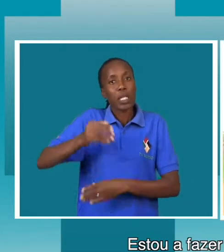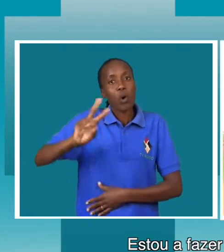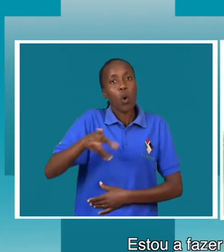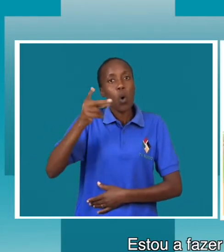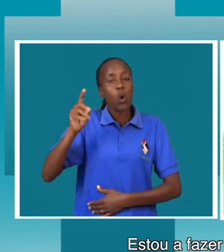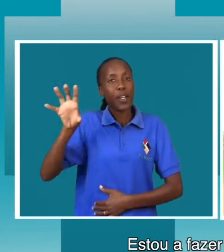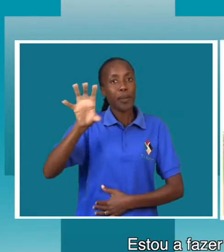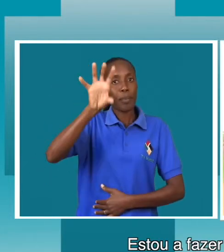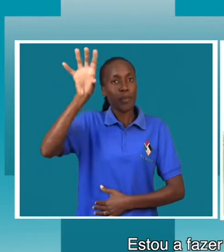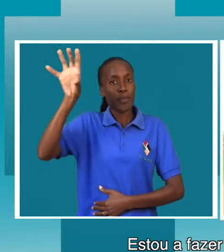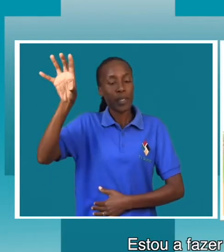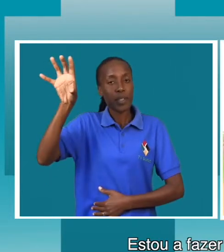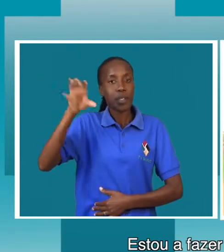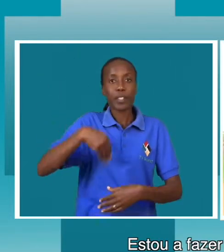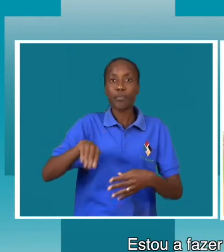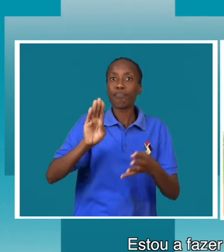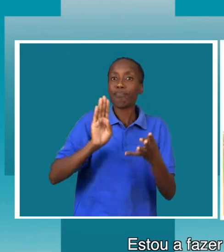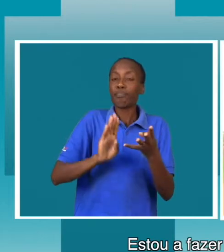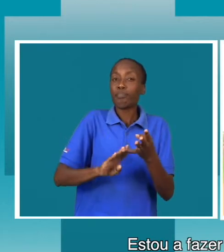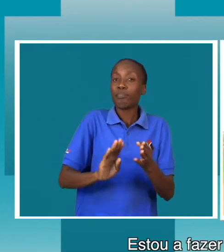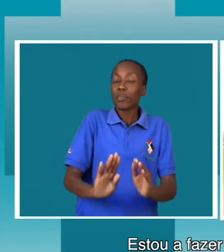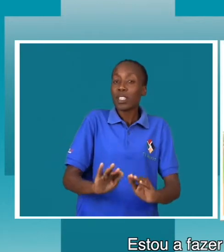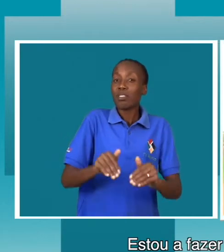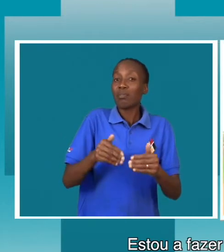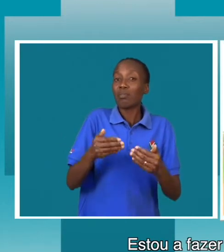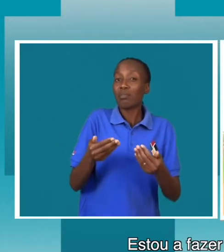Preciso de muitos apoios, principalmente para o ginásio.